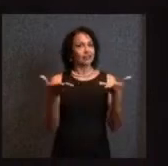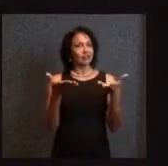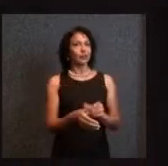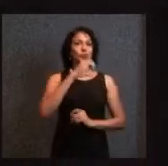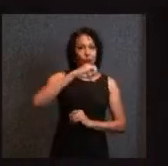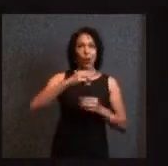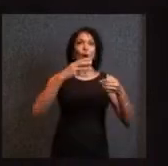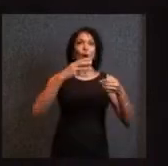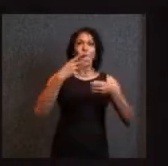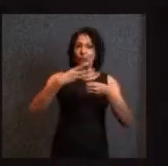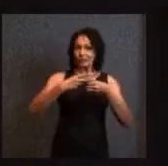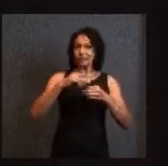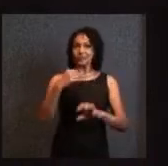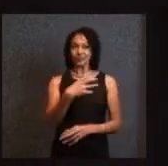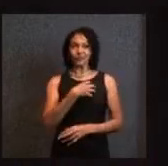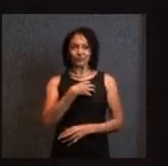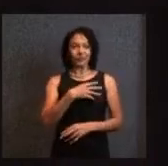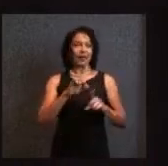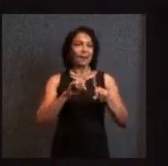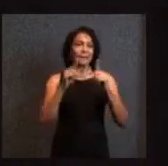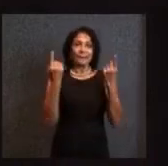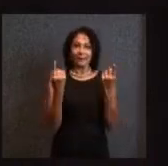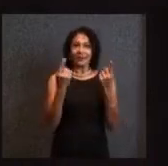toda a Bahia, mas são